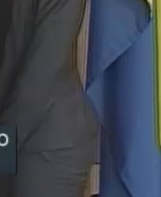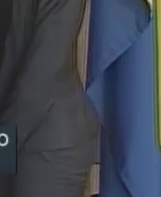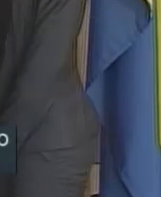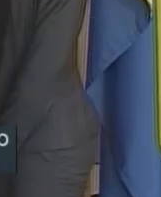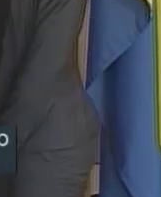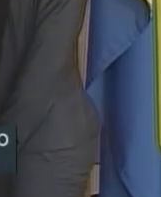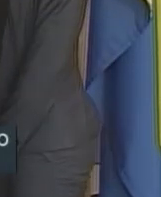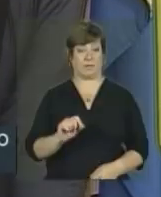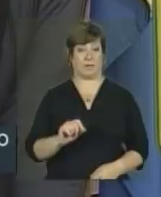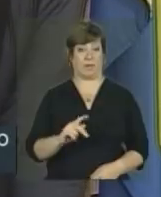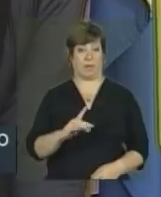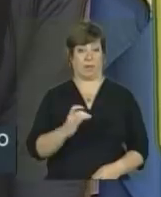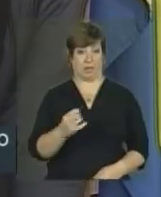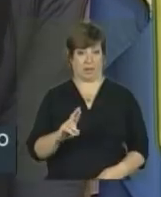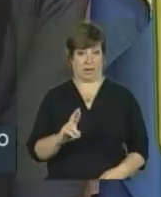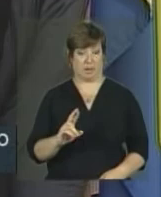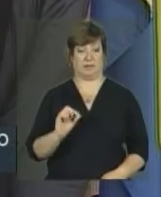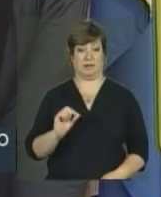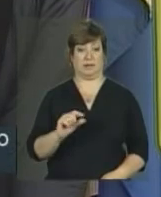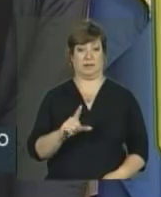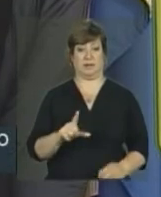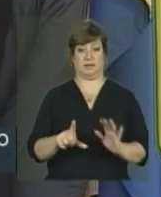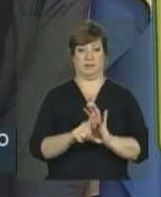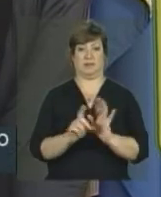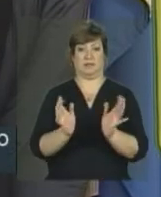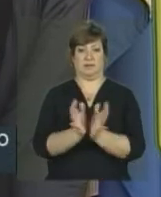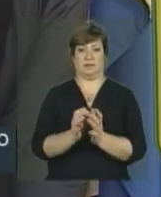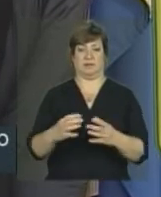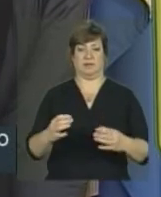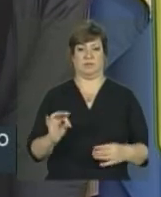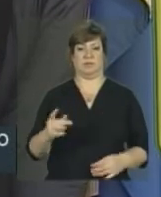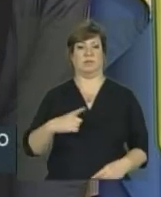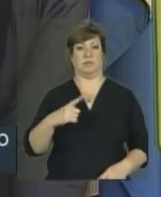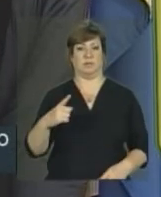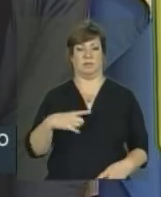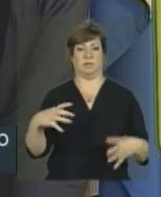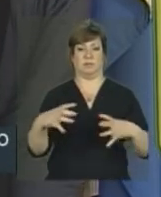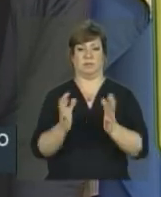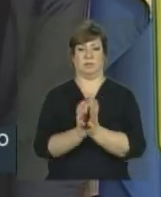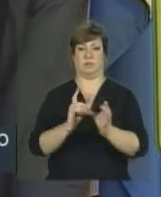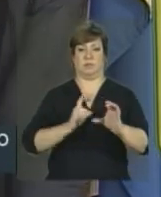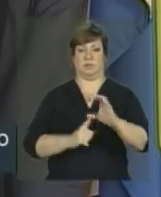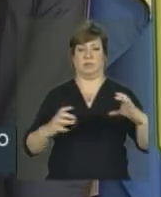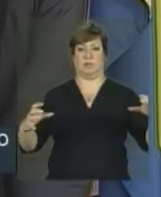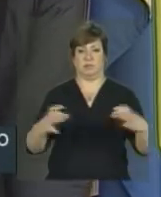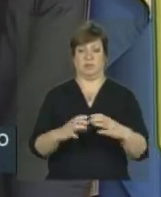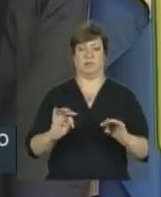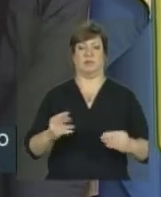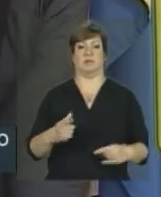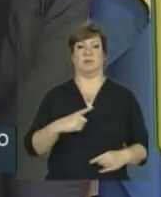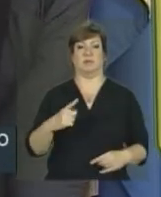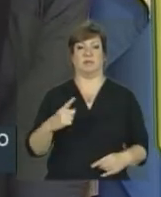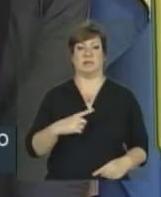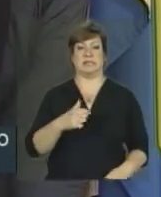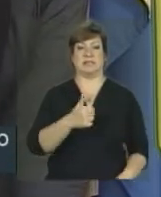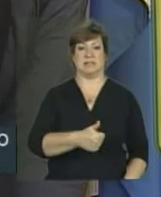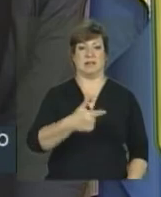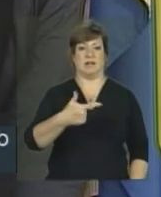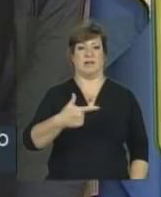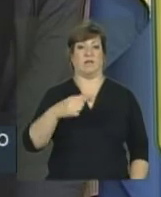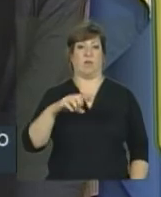O poder legislativo é a Assembleia Nacional. Ela é unicameral, composta por